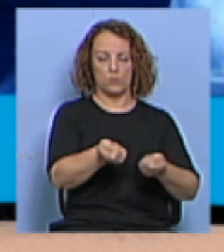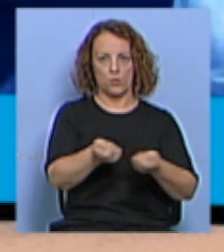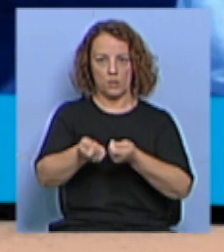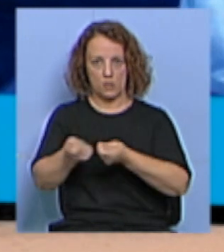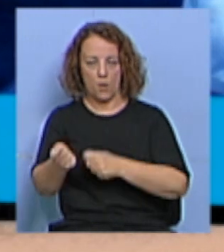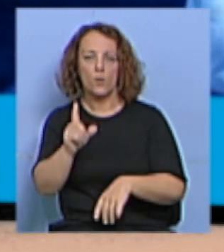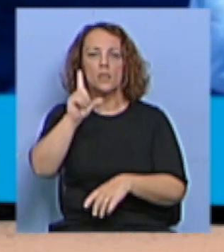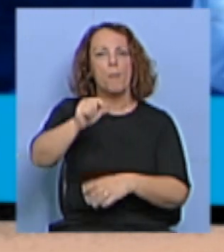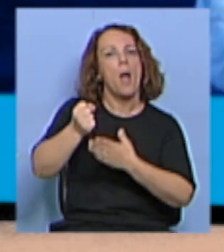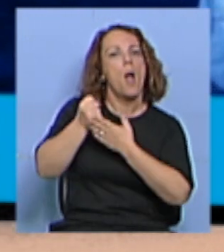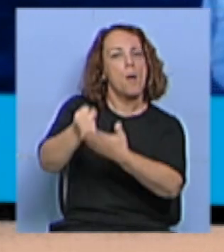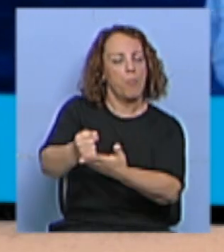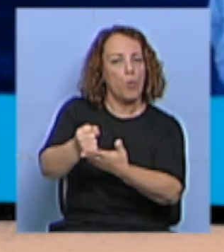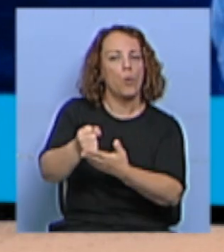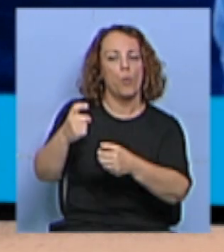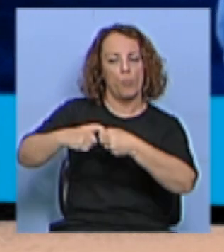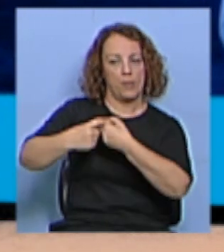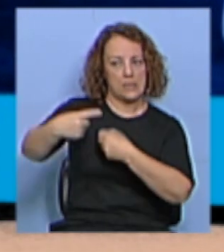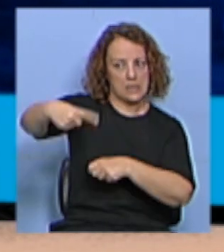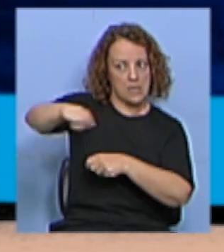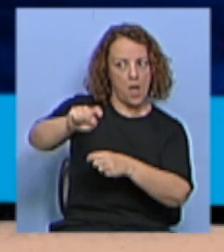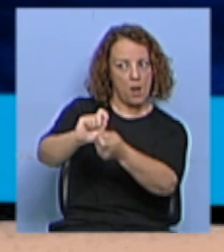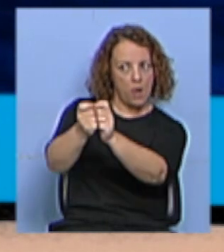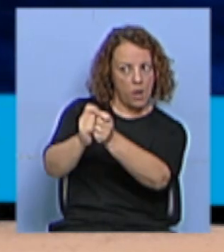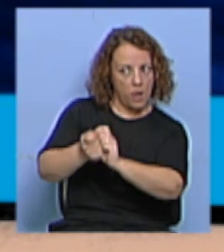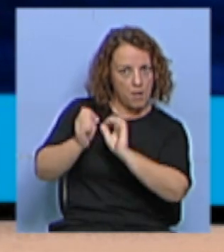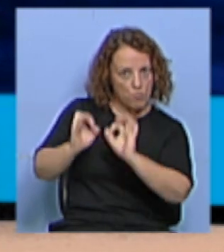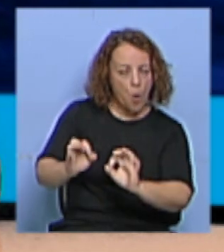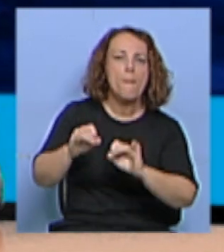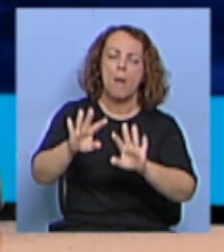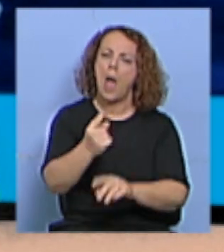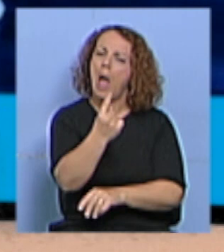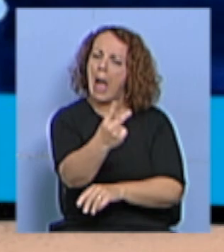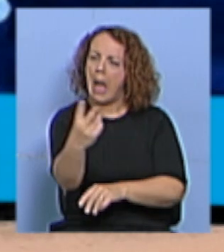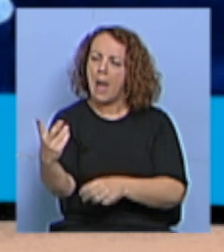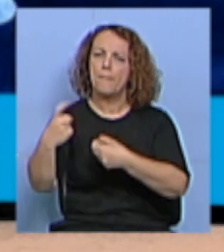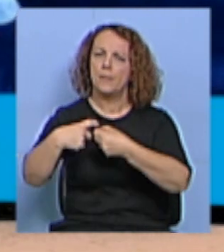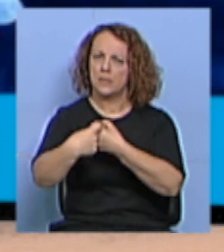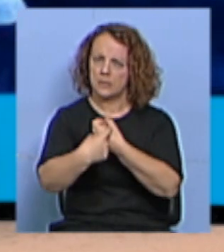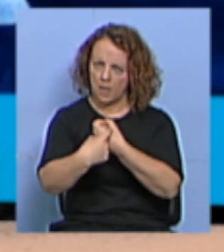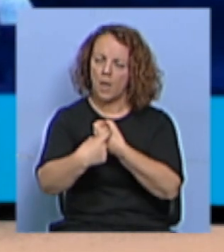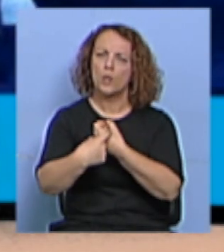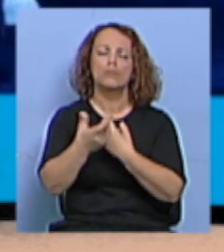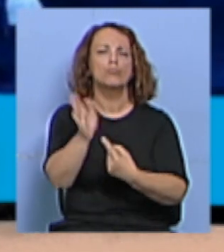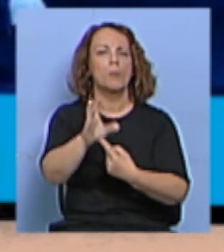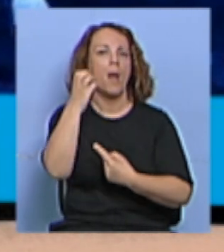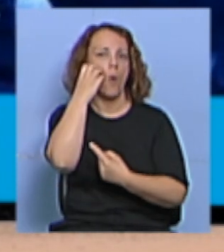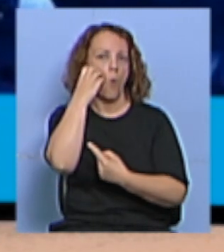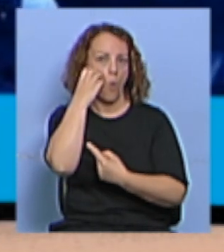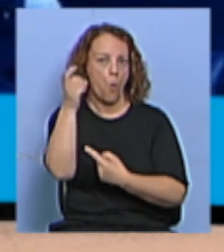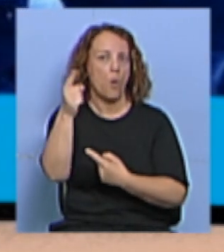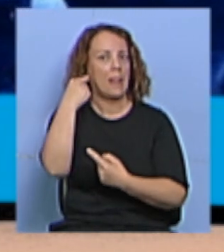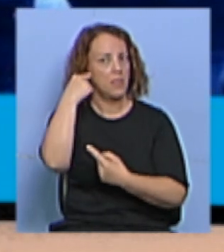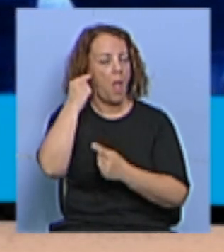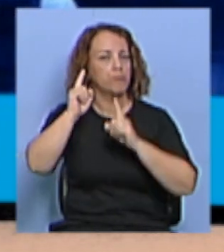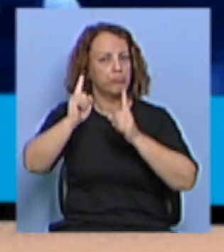parceiros também nessa reorganização, mas temos já parceiros com quem estamos a trabalhar, nomeadamente em Angola, que já estão a fazer